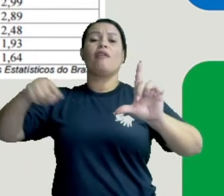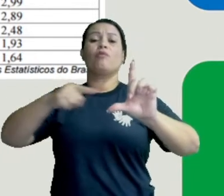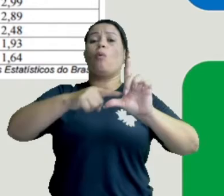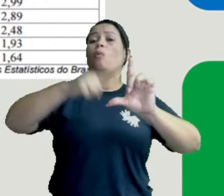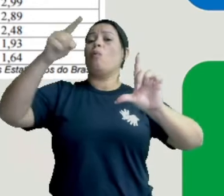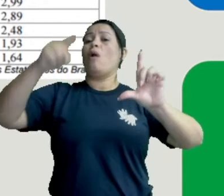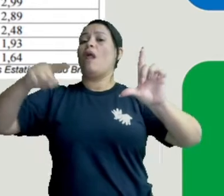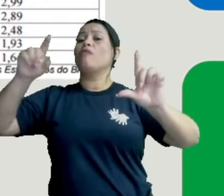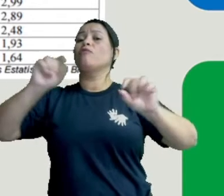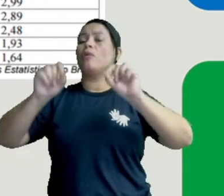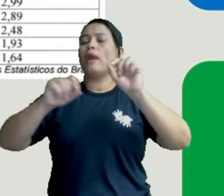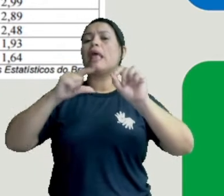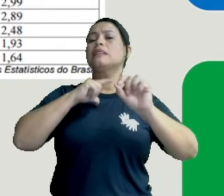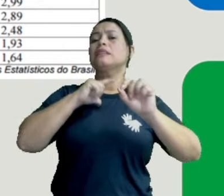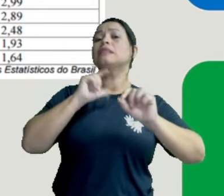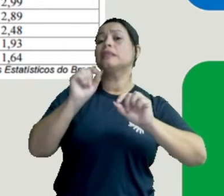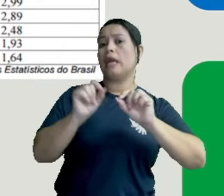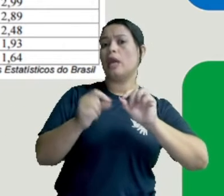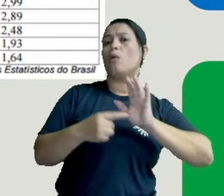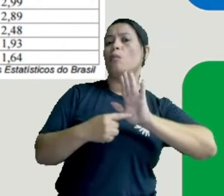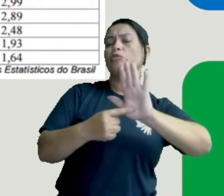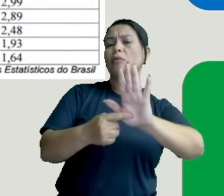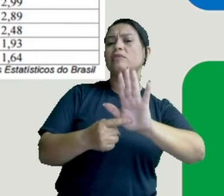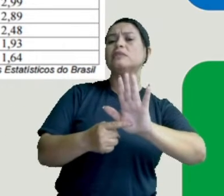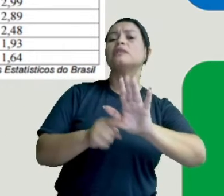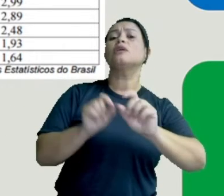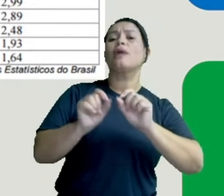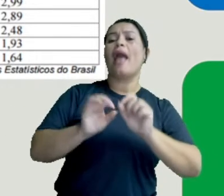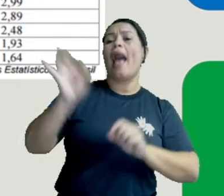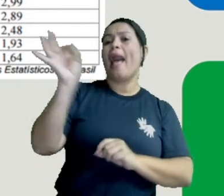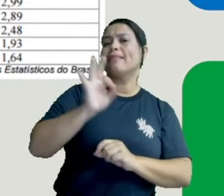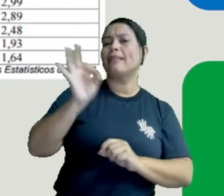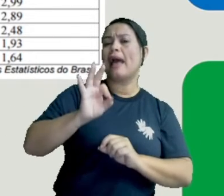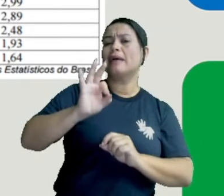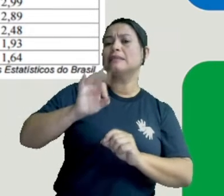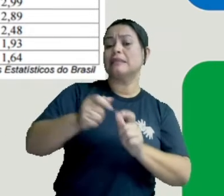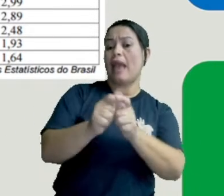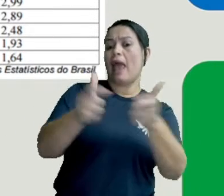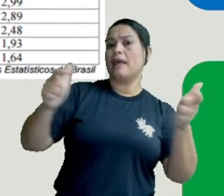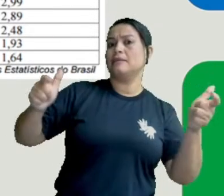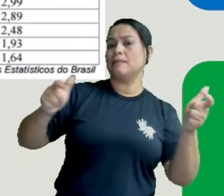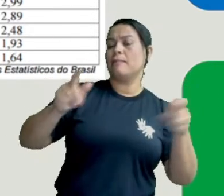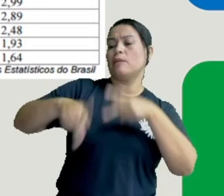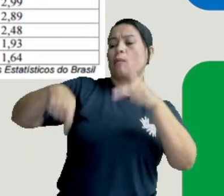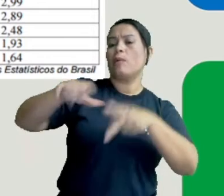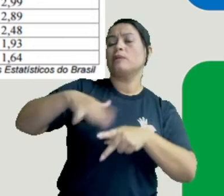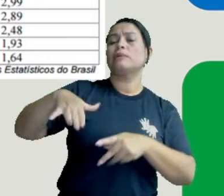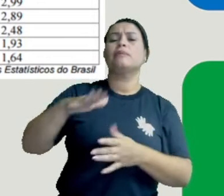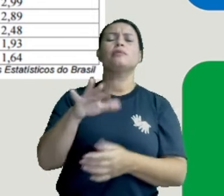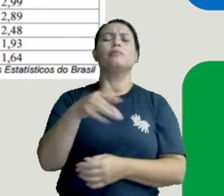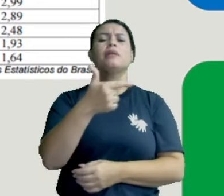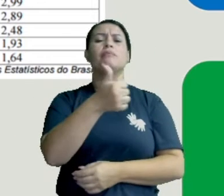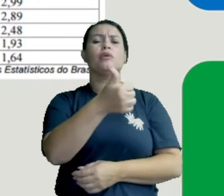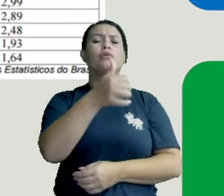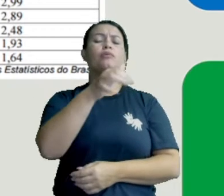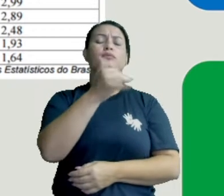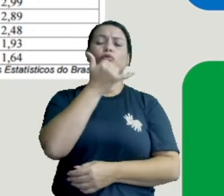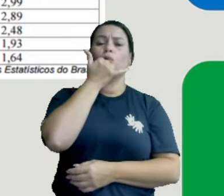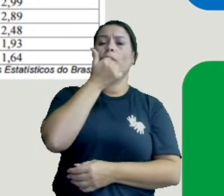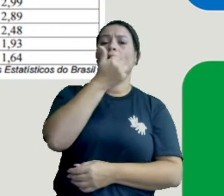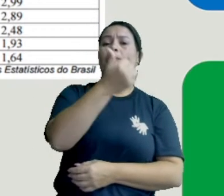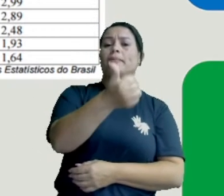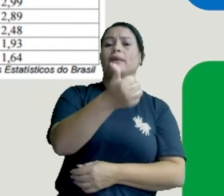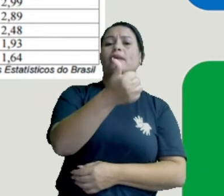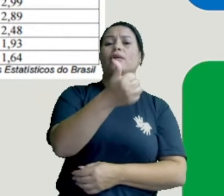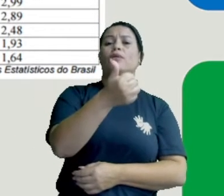você entender que é o seguinte, eu trago aqui taxa de crescimento da população brasileira em algumas décadas. Então a primeira década vai de 1940,